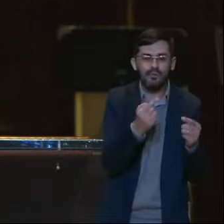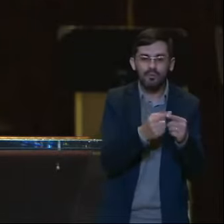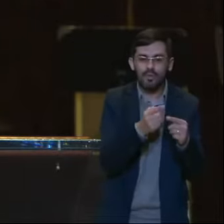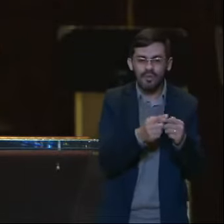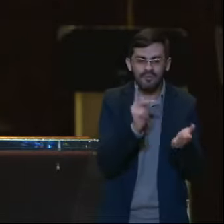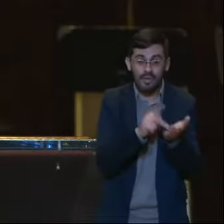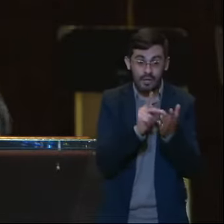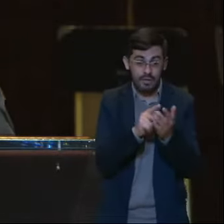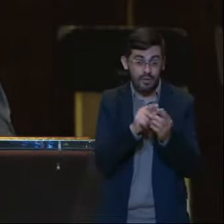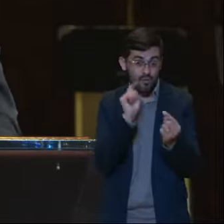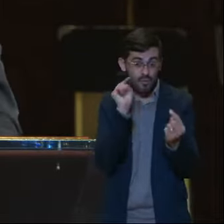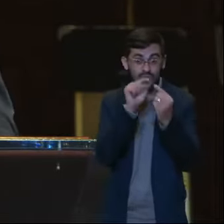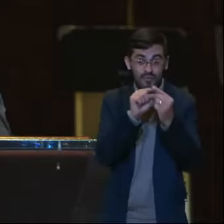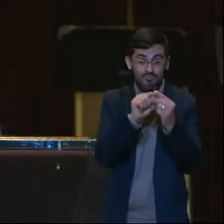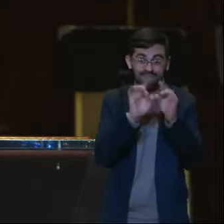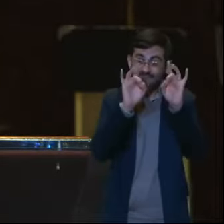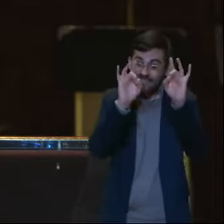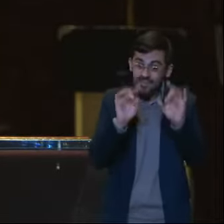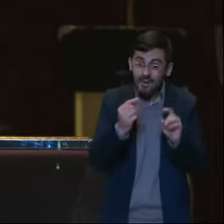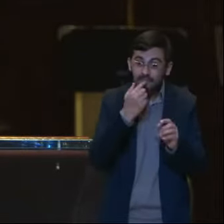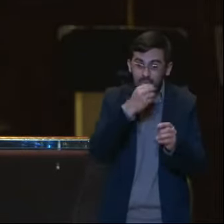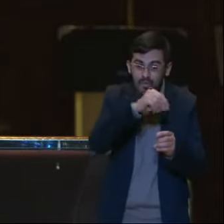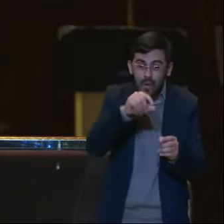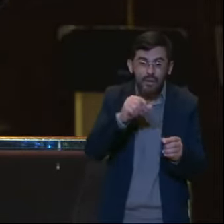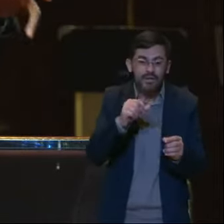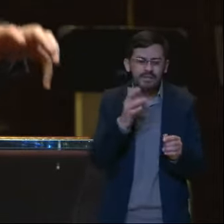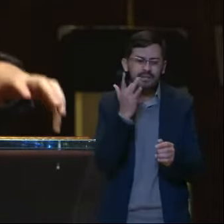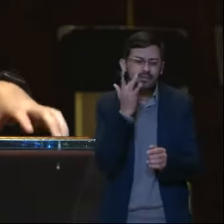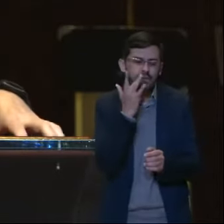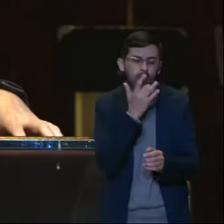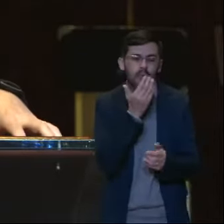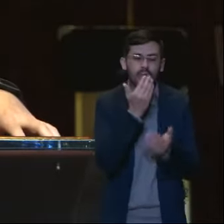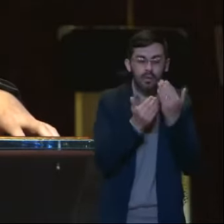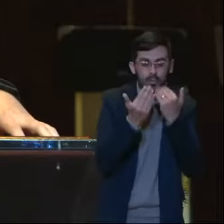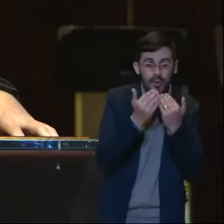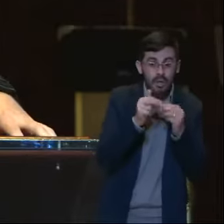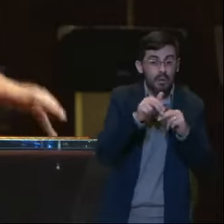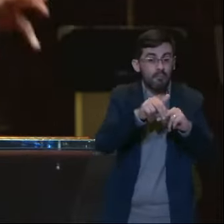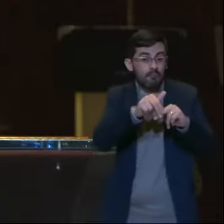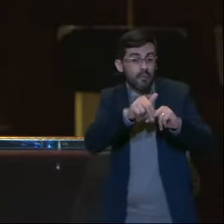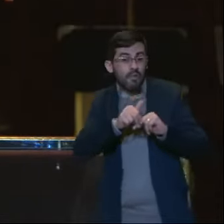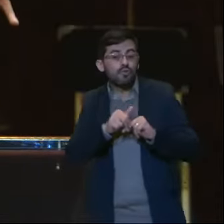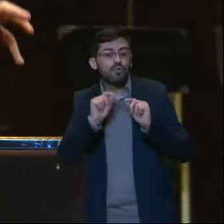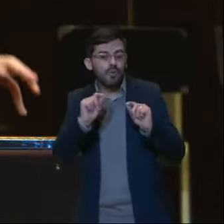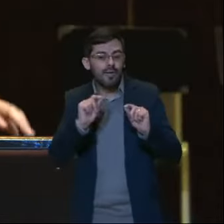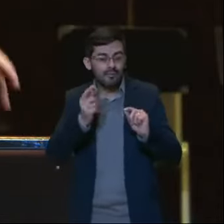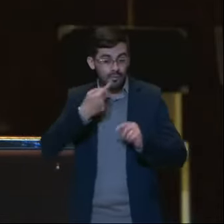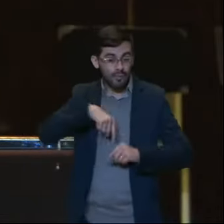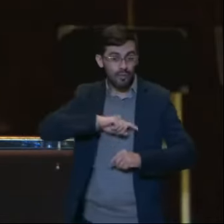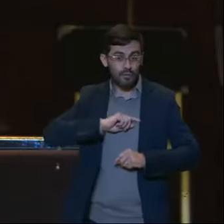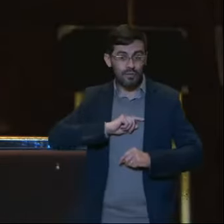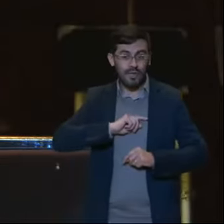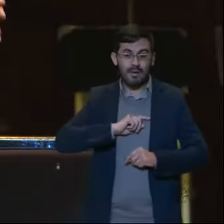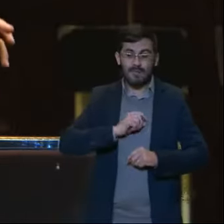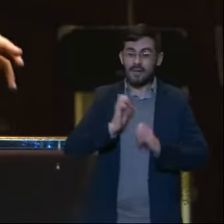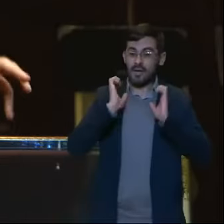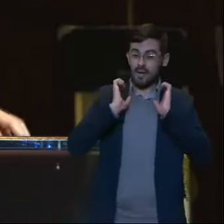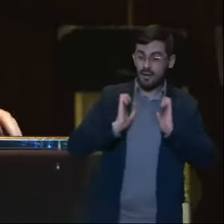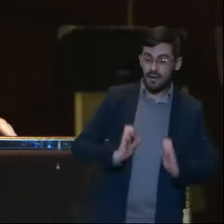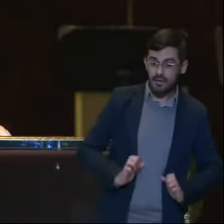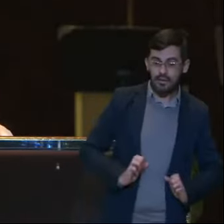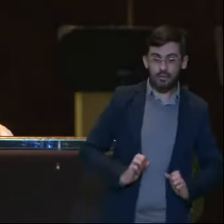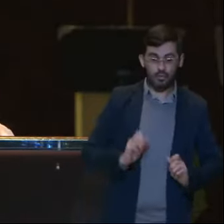com terra ou sal com areia? Portanto, por isso que a pureza do povo de Deus, a ética, a forma